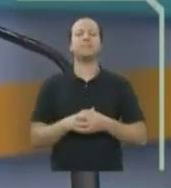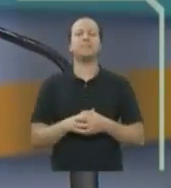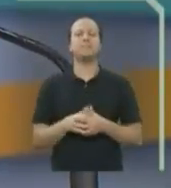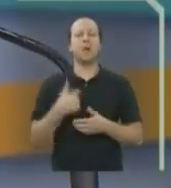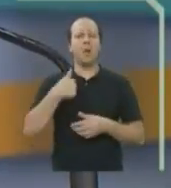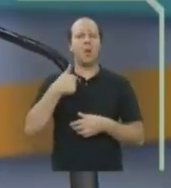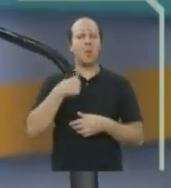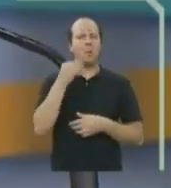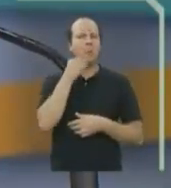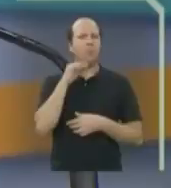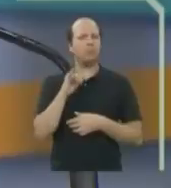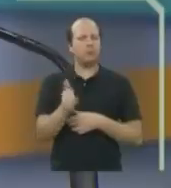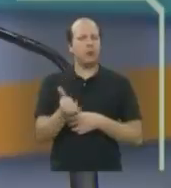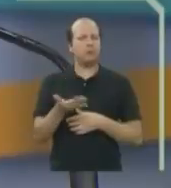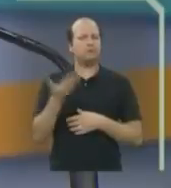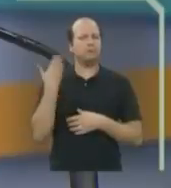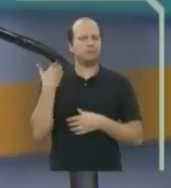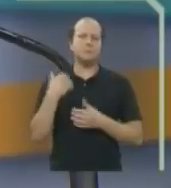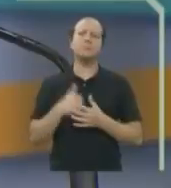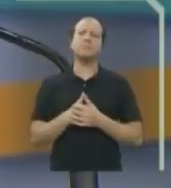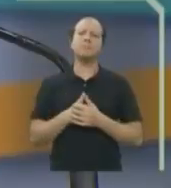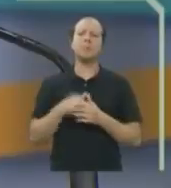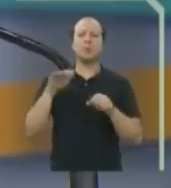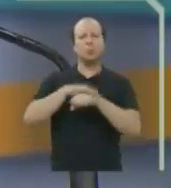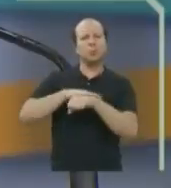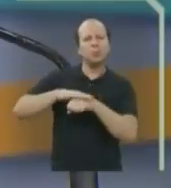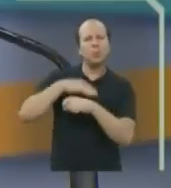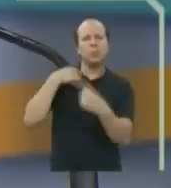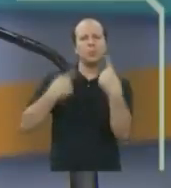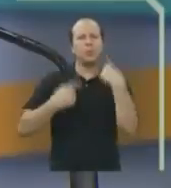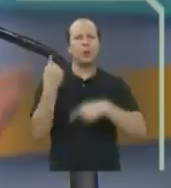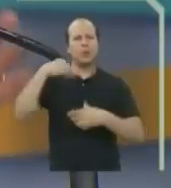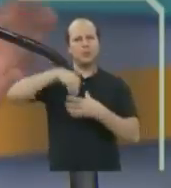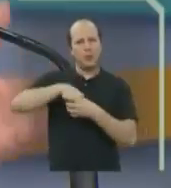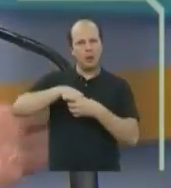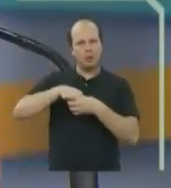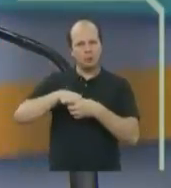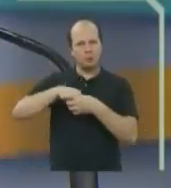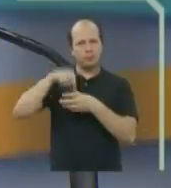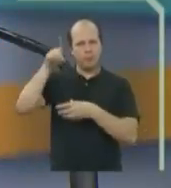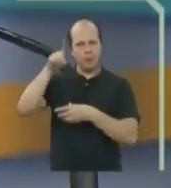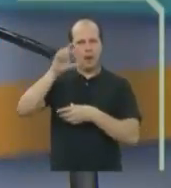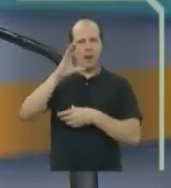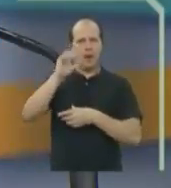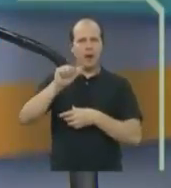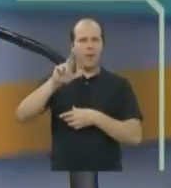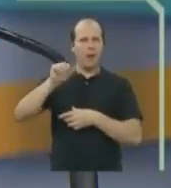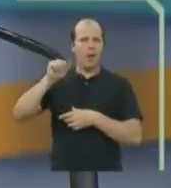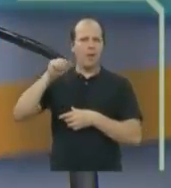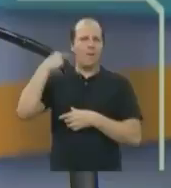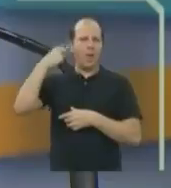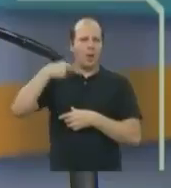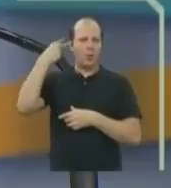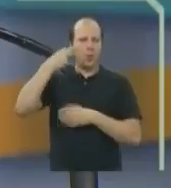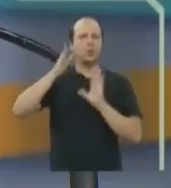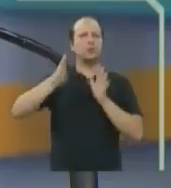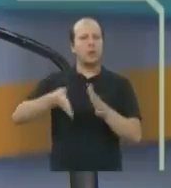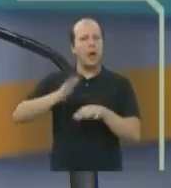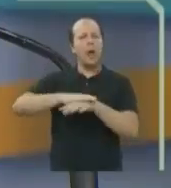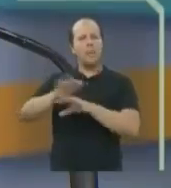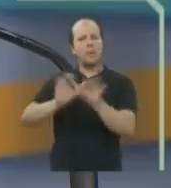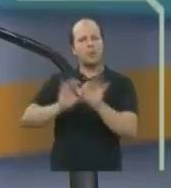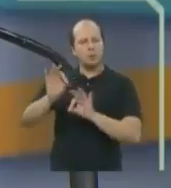tive a oportunidade de discutir na Câmara dos Vereadores, mais ou menos com essa proporção, um projeto